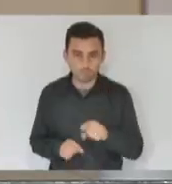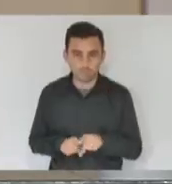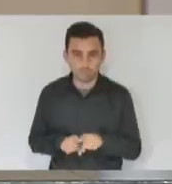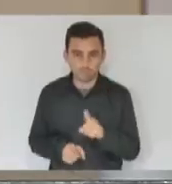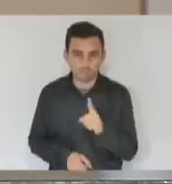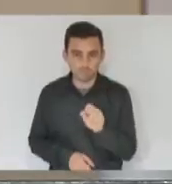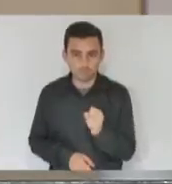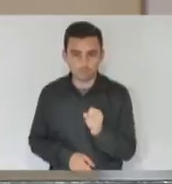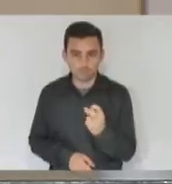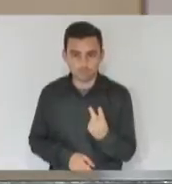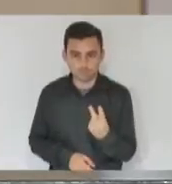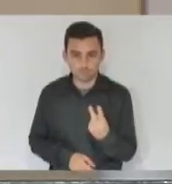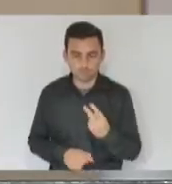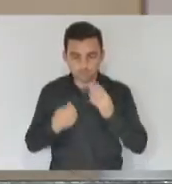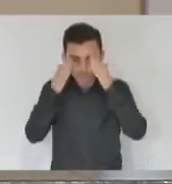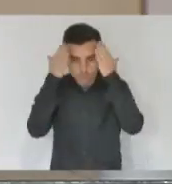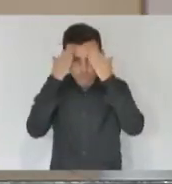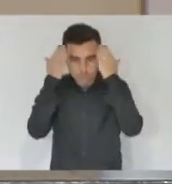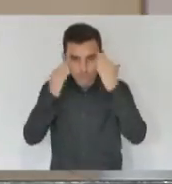José Milton Schaefer.